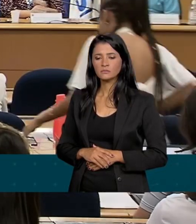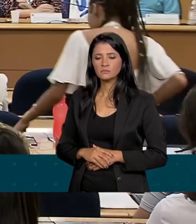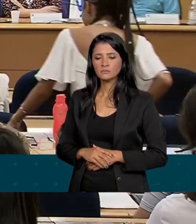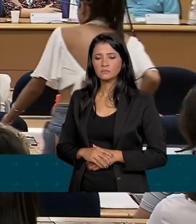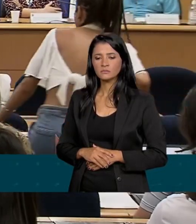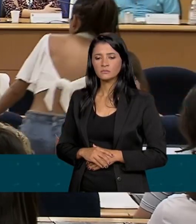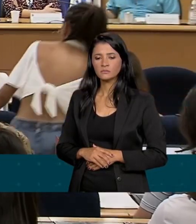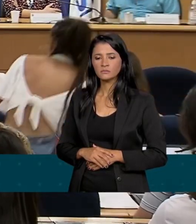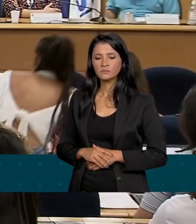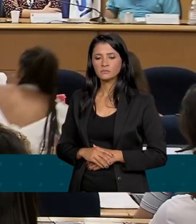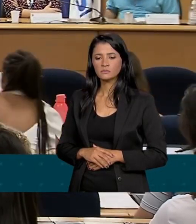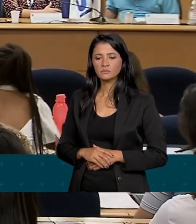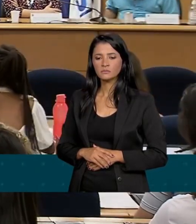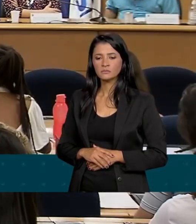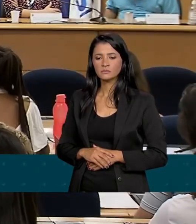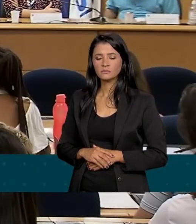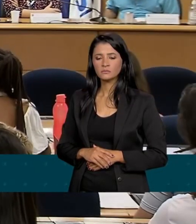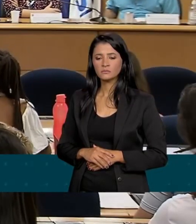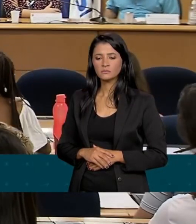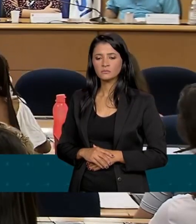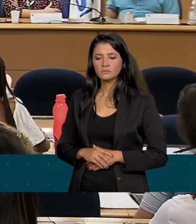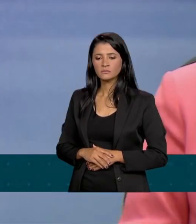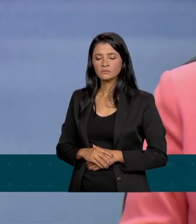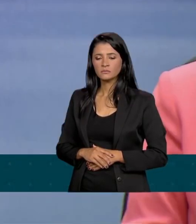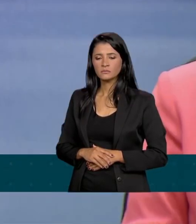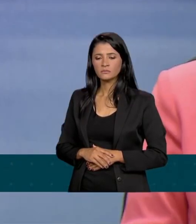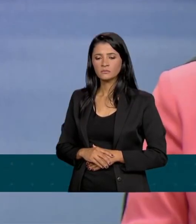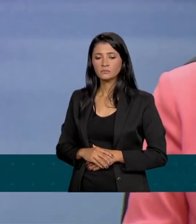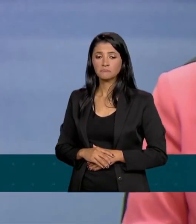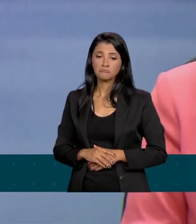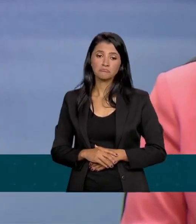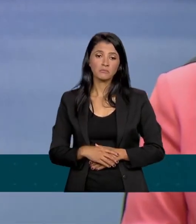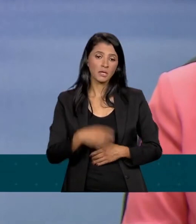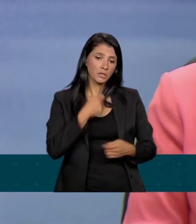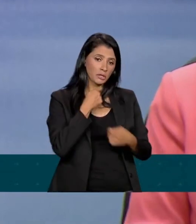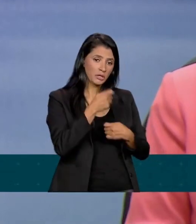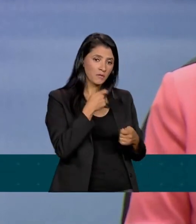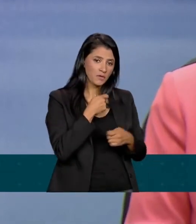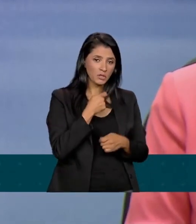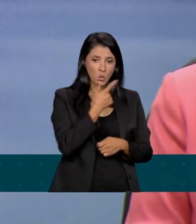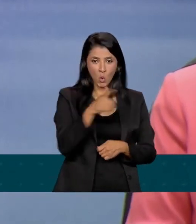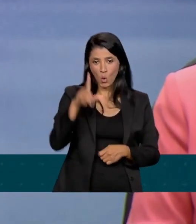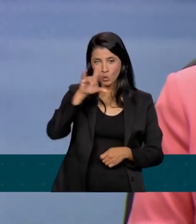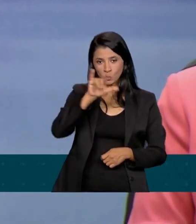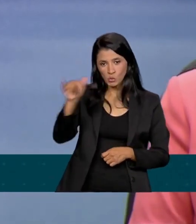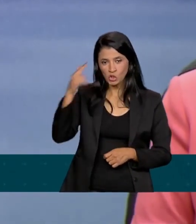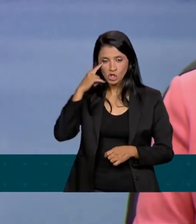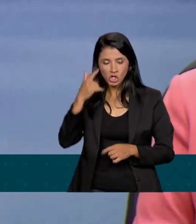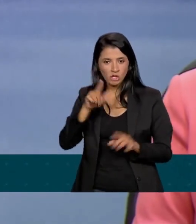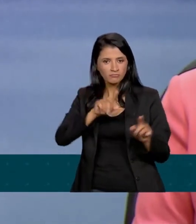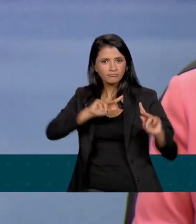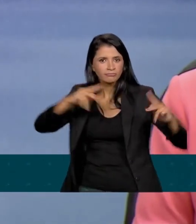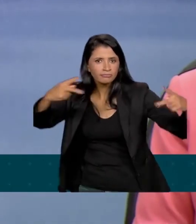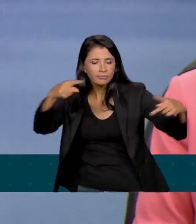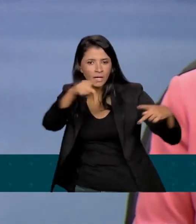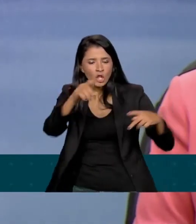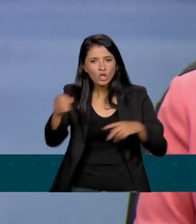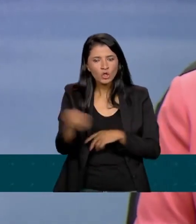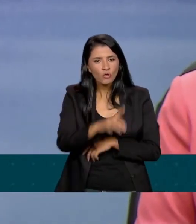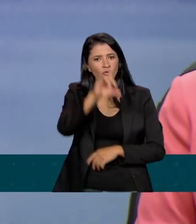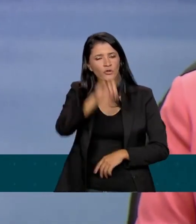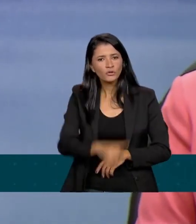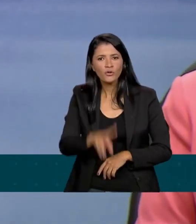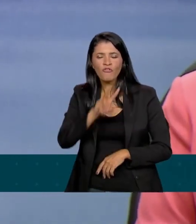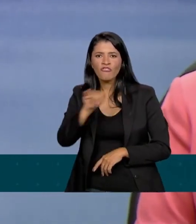Eu respondo com muito prazer, porque muitas vezes a gente dá entrevistas e no dia seguinte o lead da matéria é: novo diretor fala